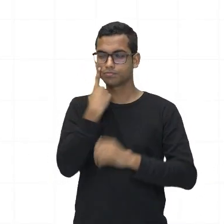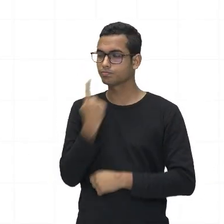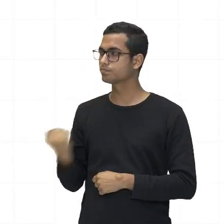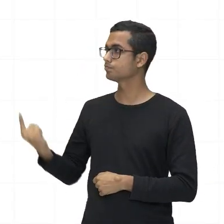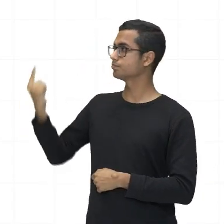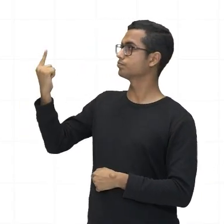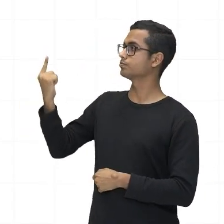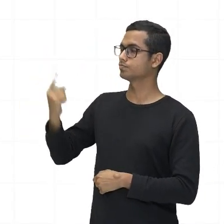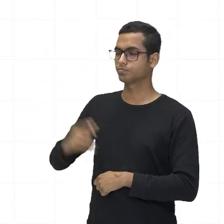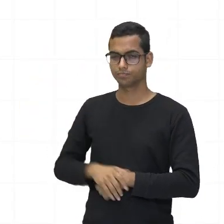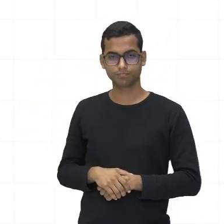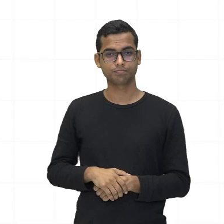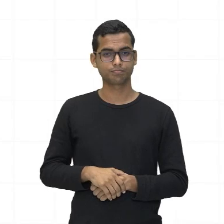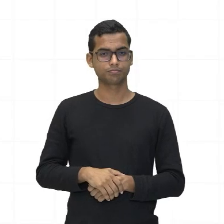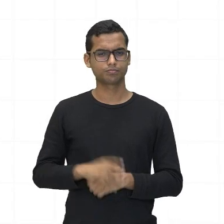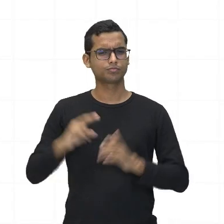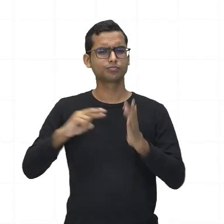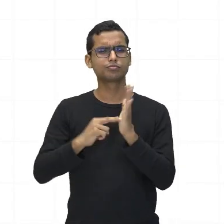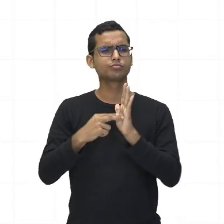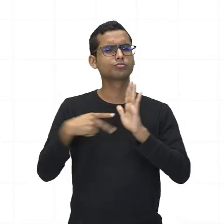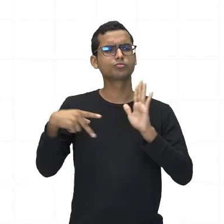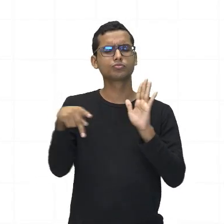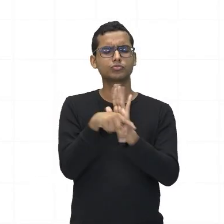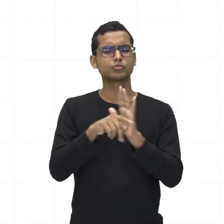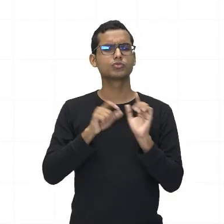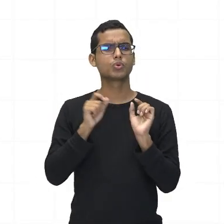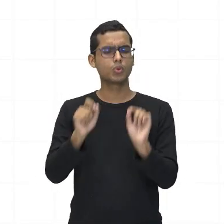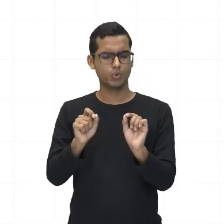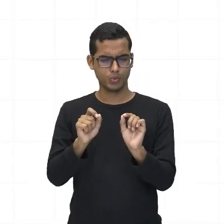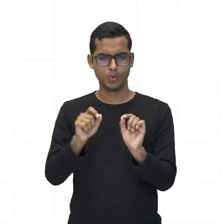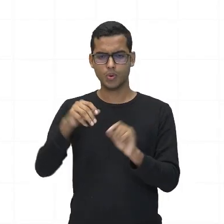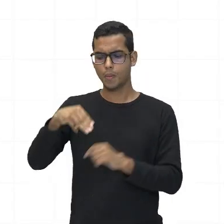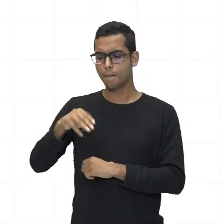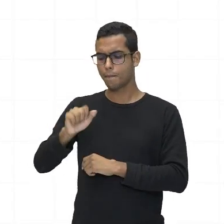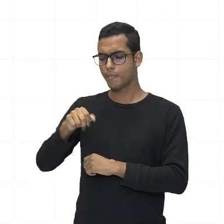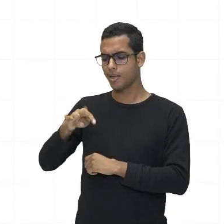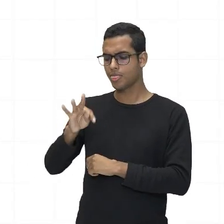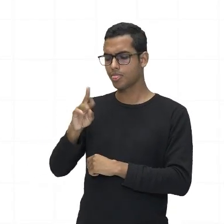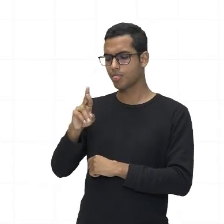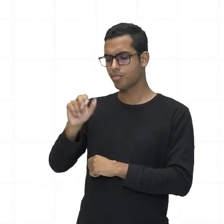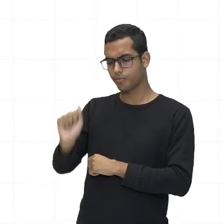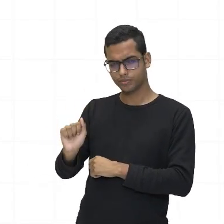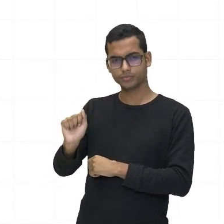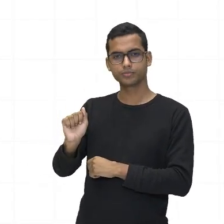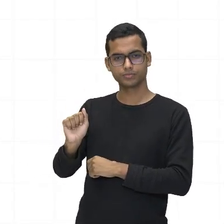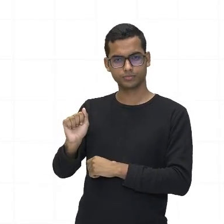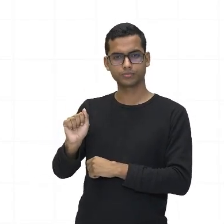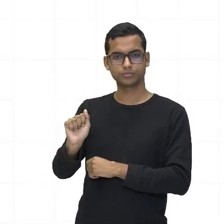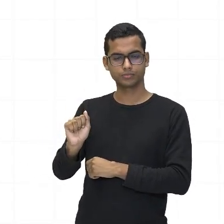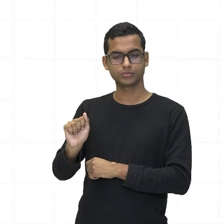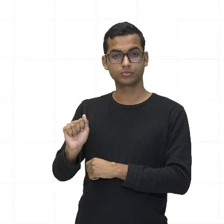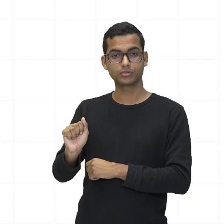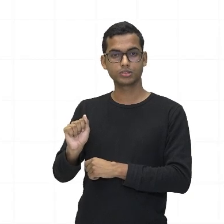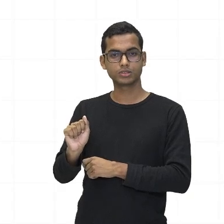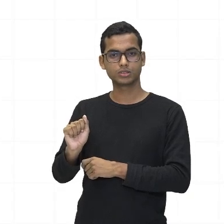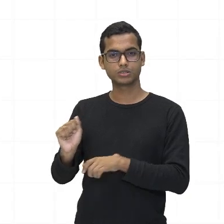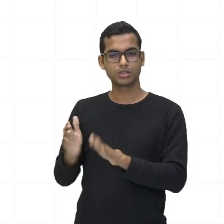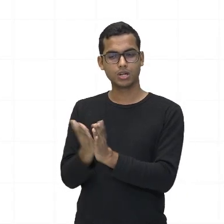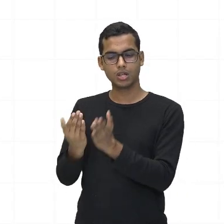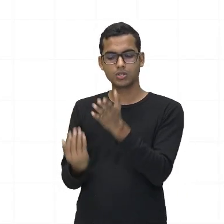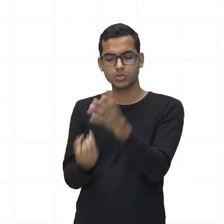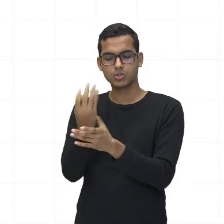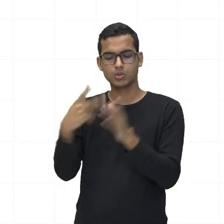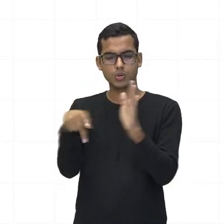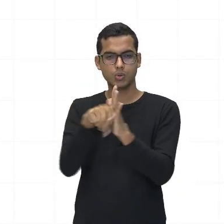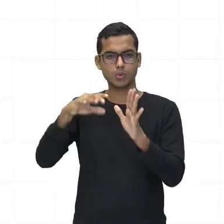que simboliza um mantra divino, o mantra que, segundo o hinduísmo, deu origem a todo o universo. Né? Na verdade,